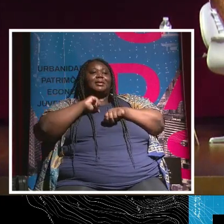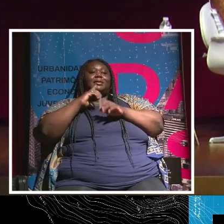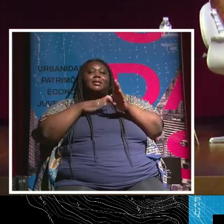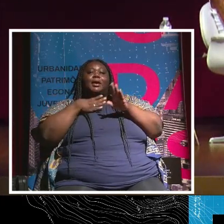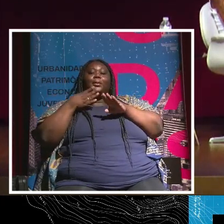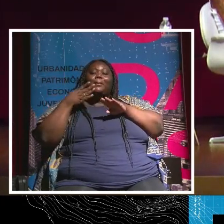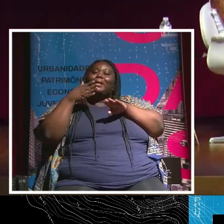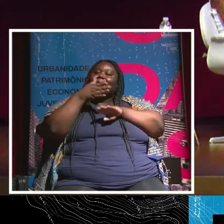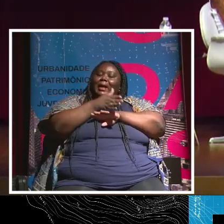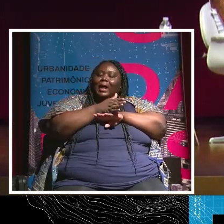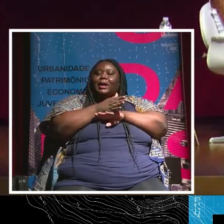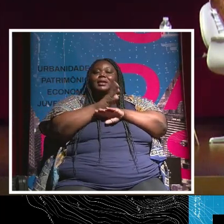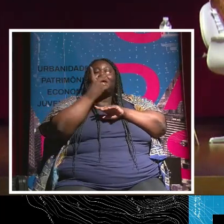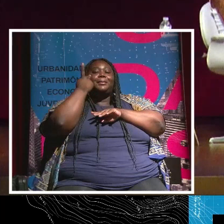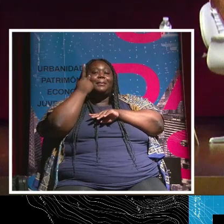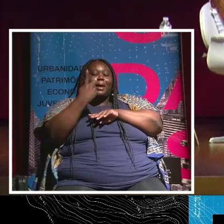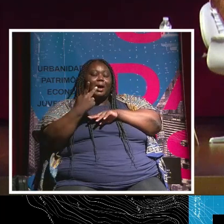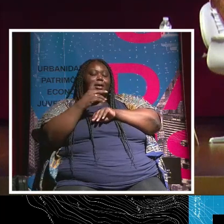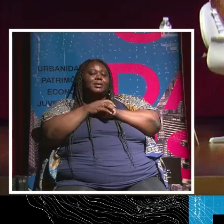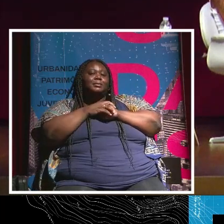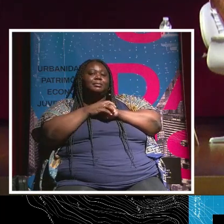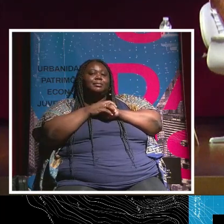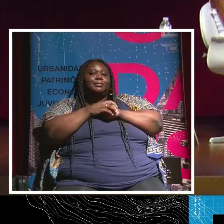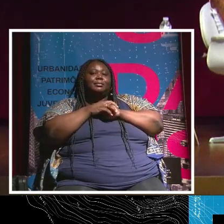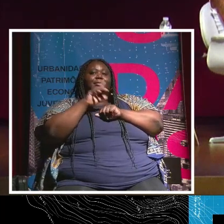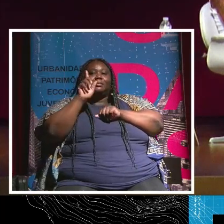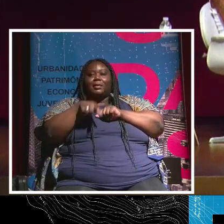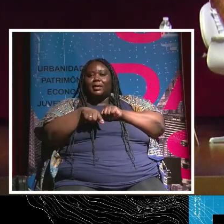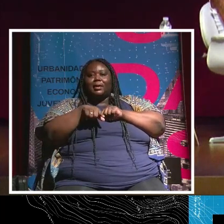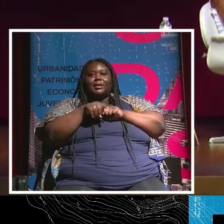de entrada para